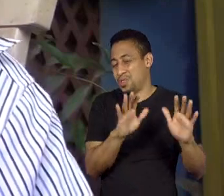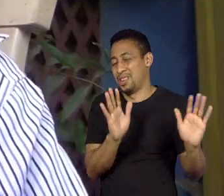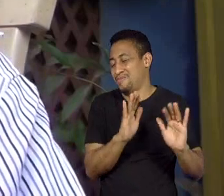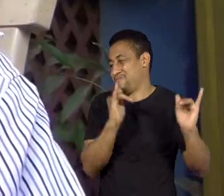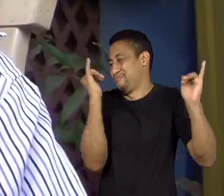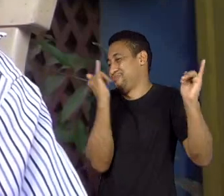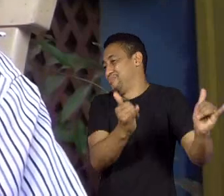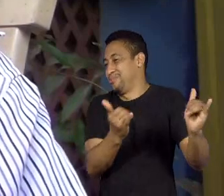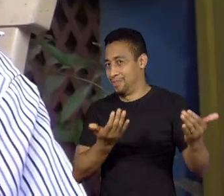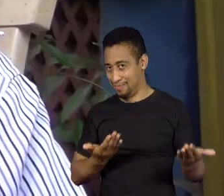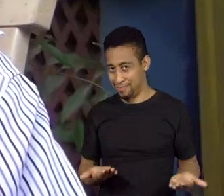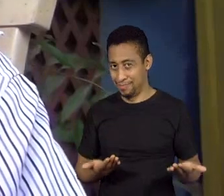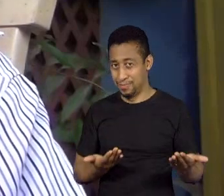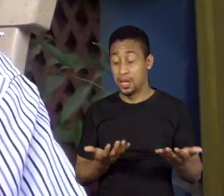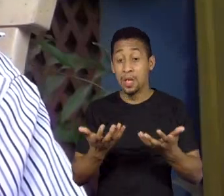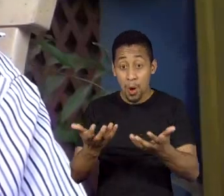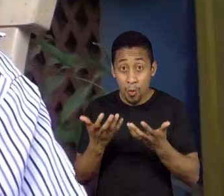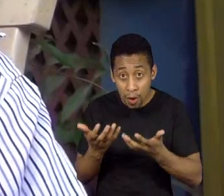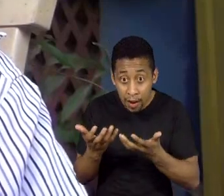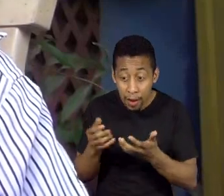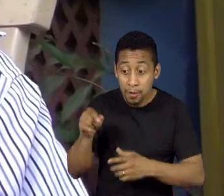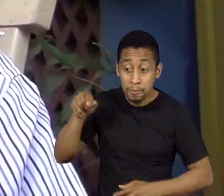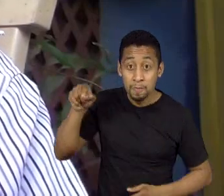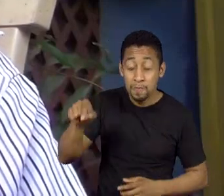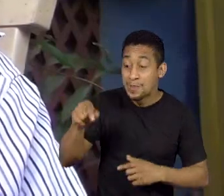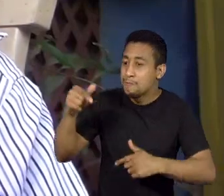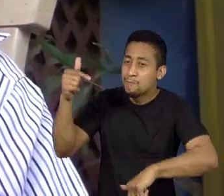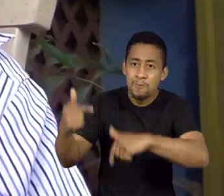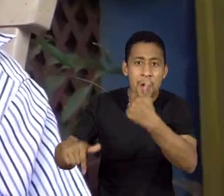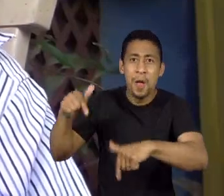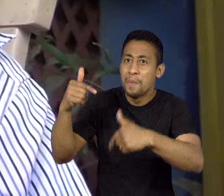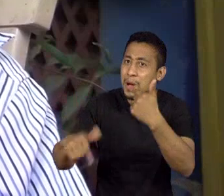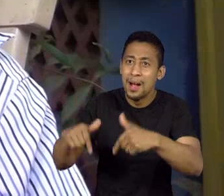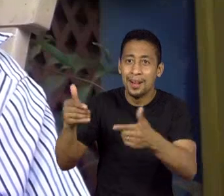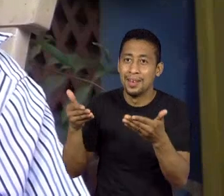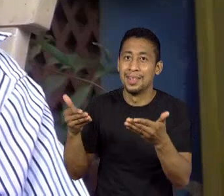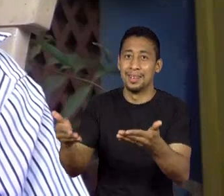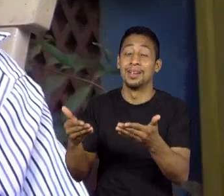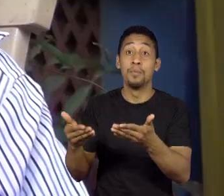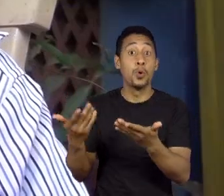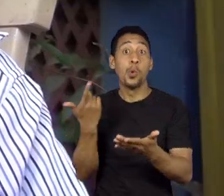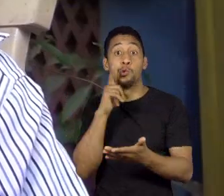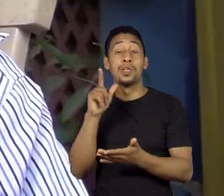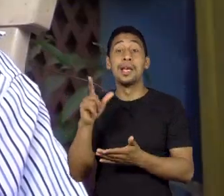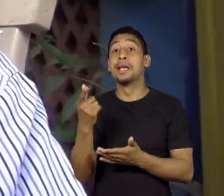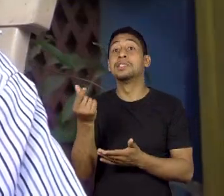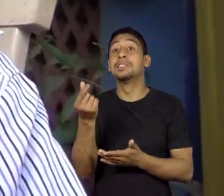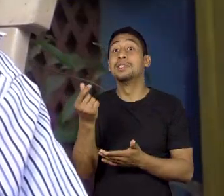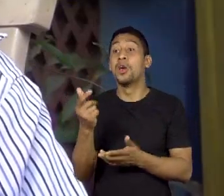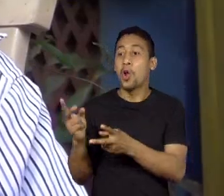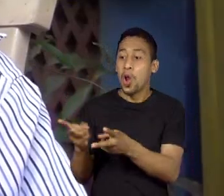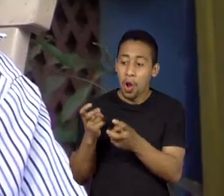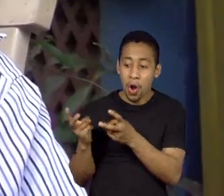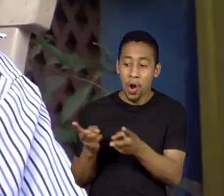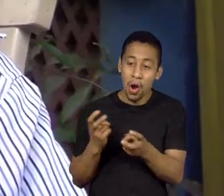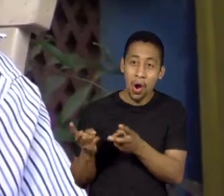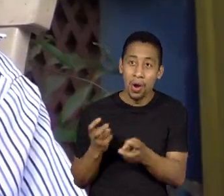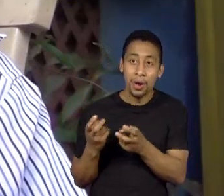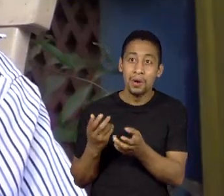porque eu vou trabalhar e comecei a ganhar algum dinheiro nisso.